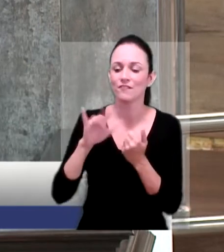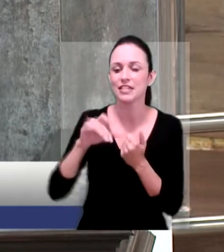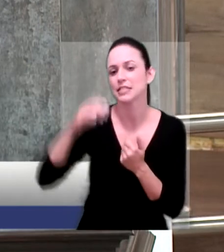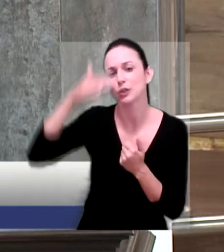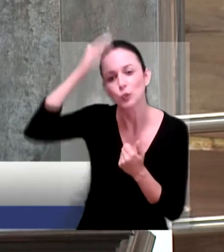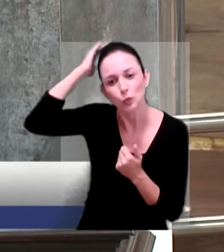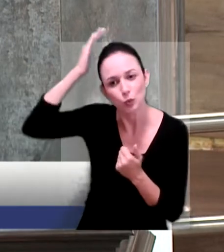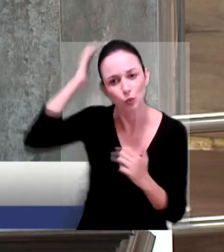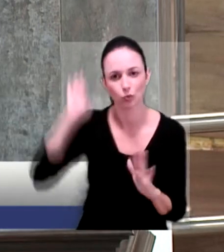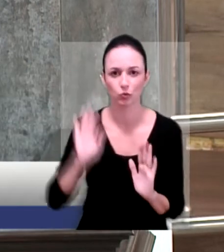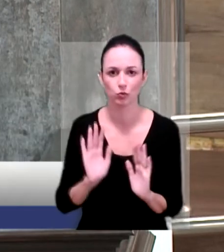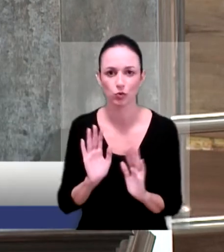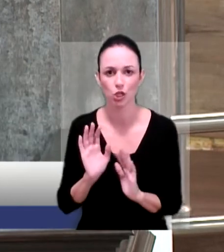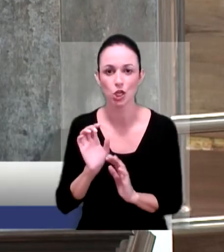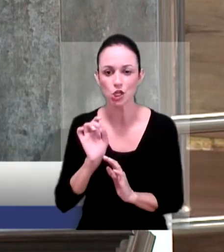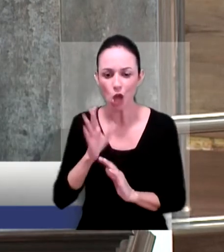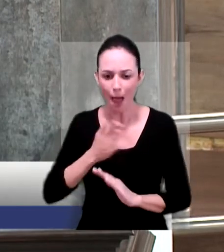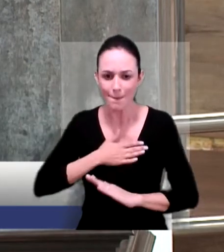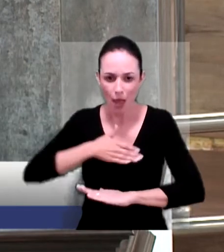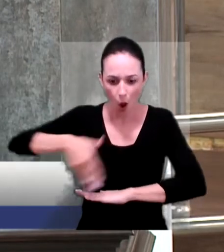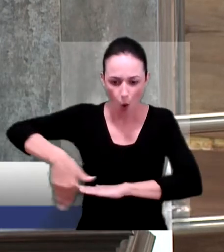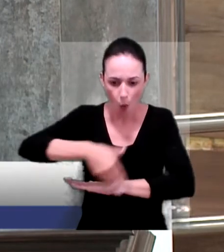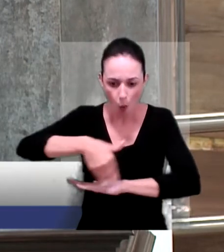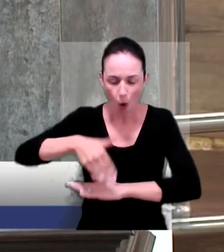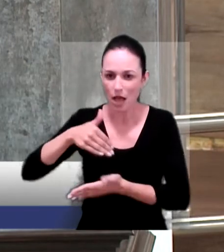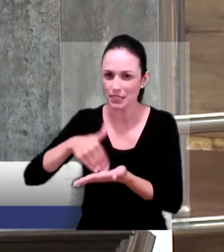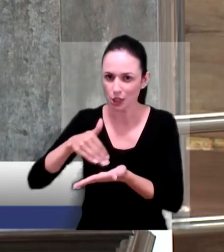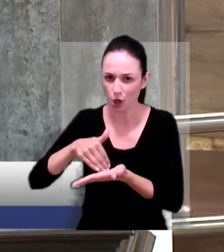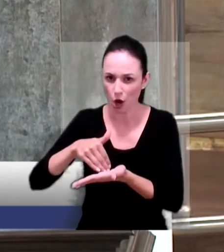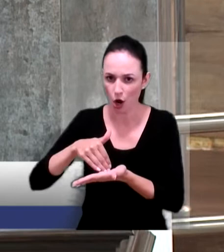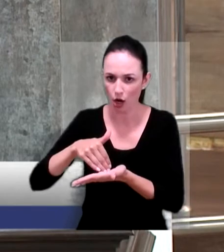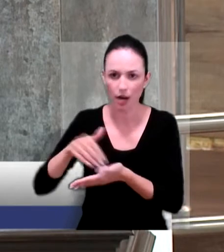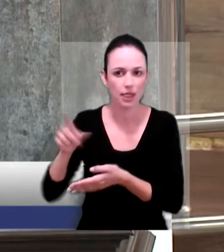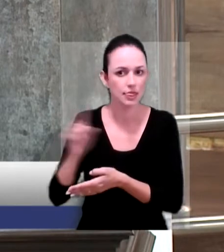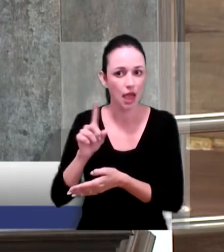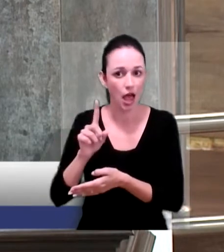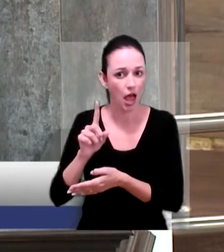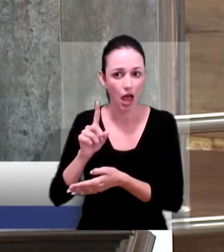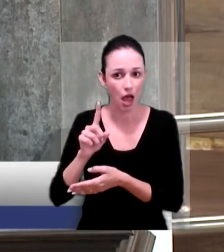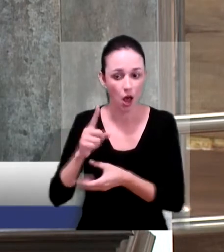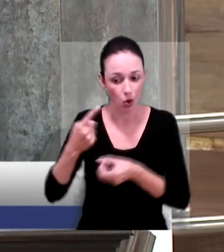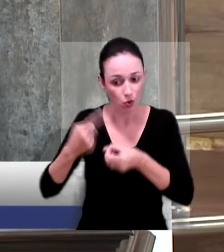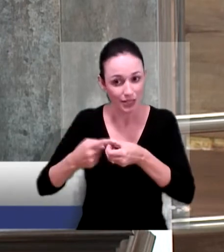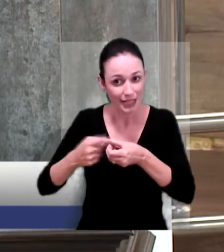meu escritório, mas para a cidade inteira, que eu